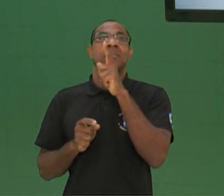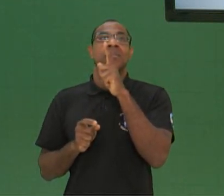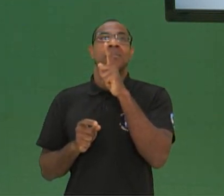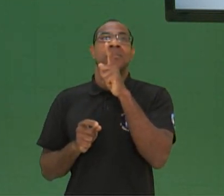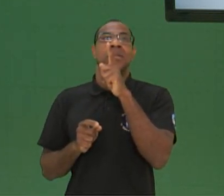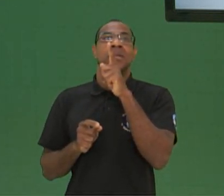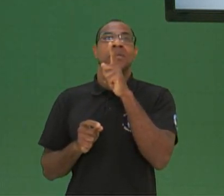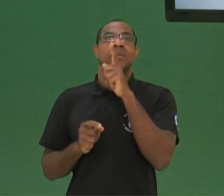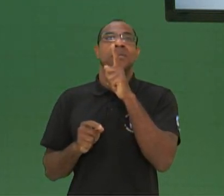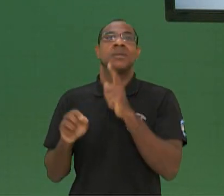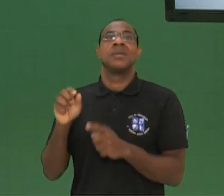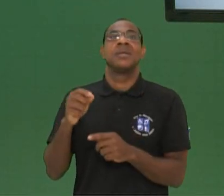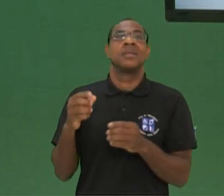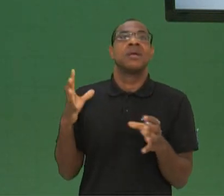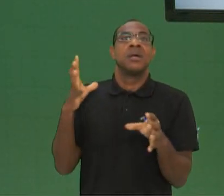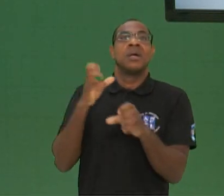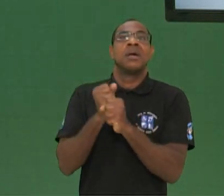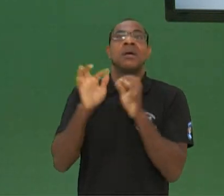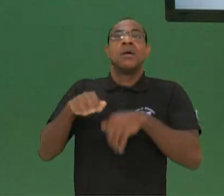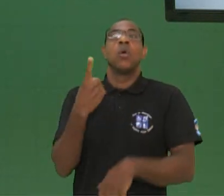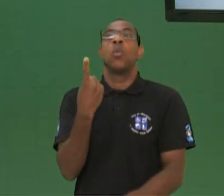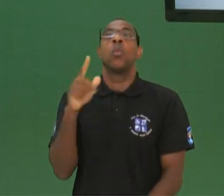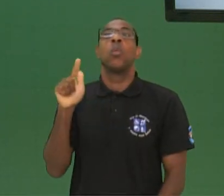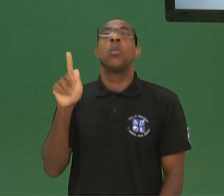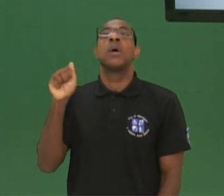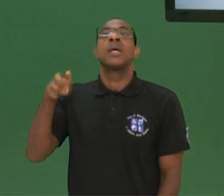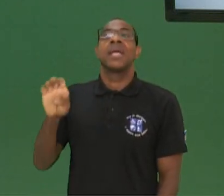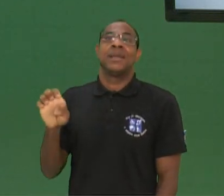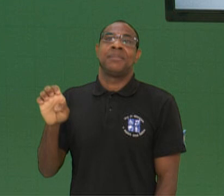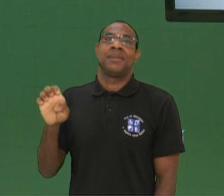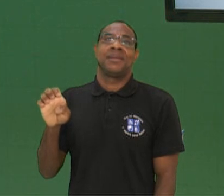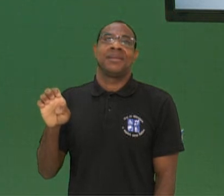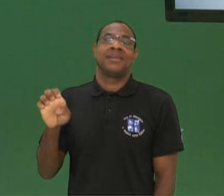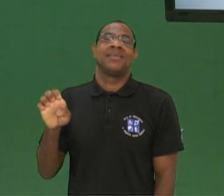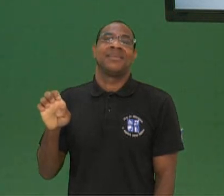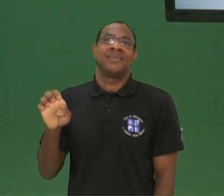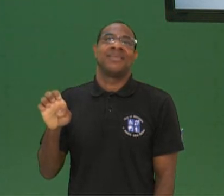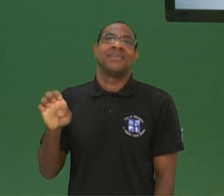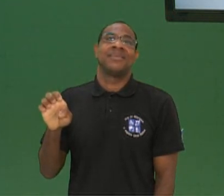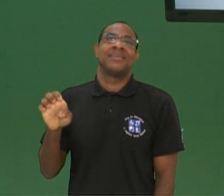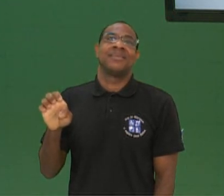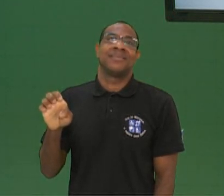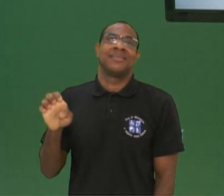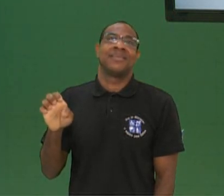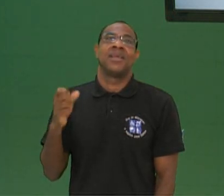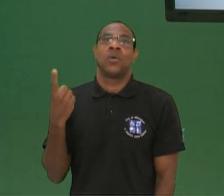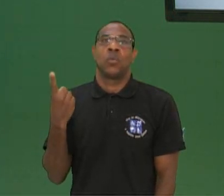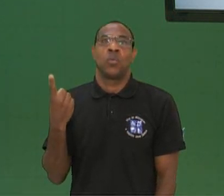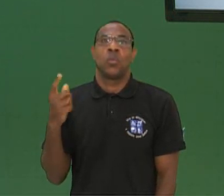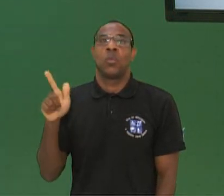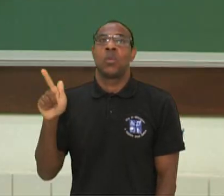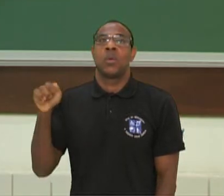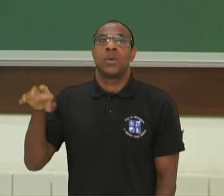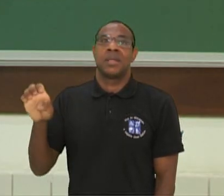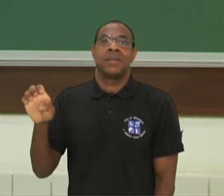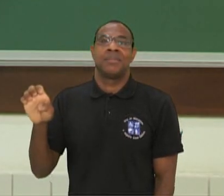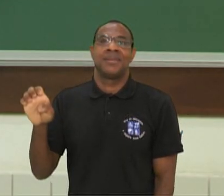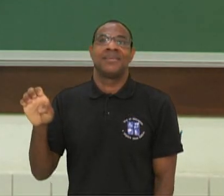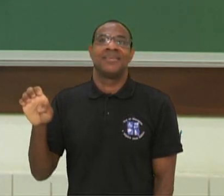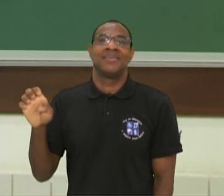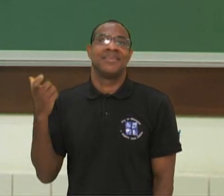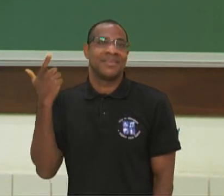um game. Ele conseguiu fechar todo esse ciclo. E aí, nesse caso, ele conquistou um